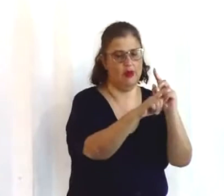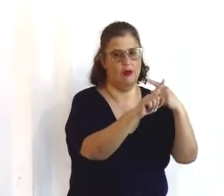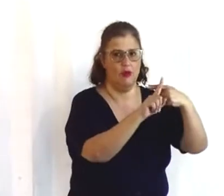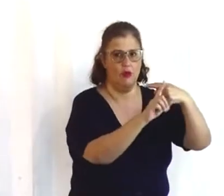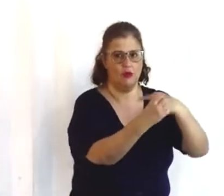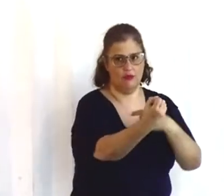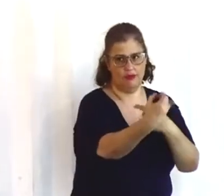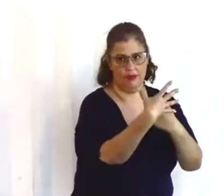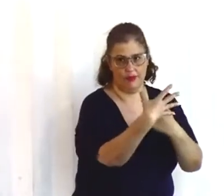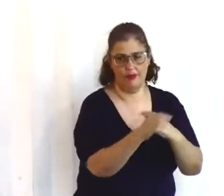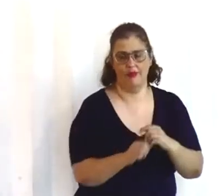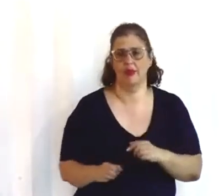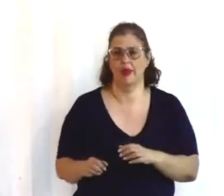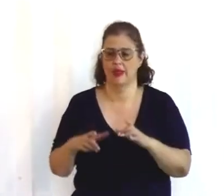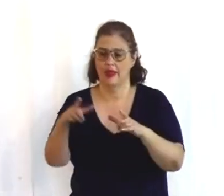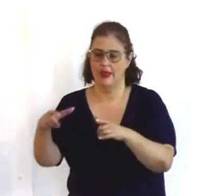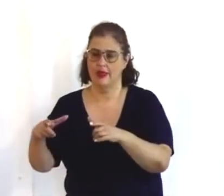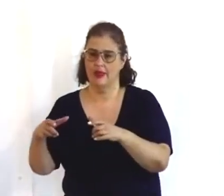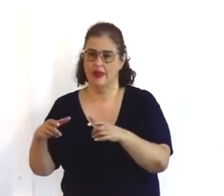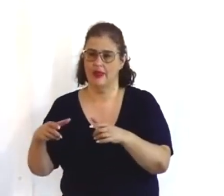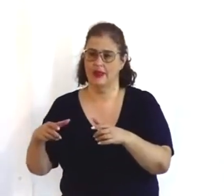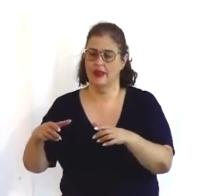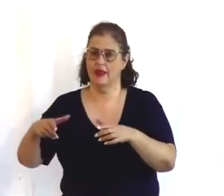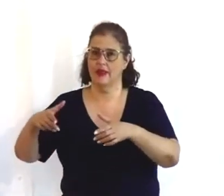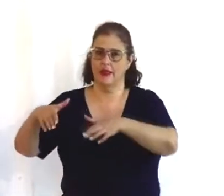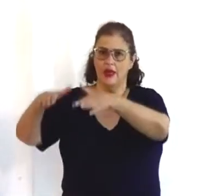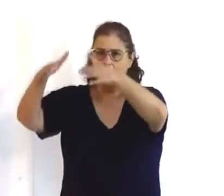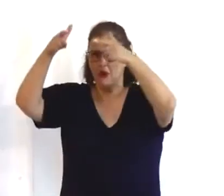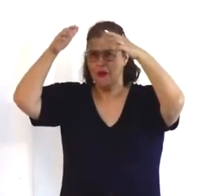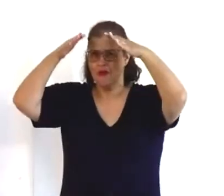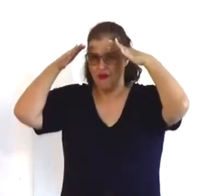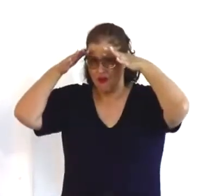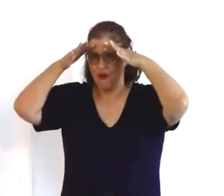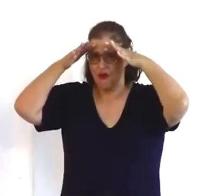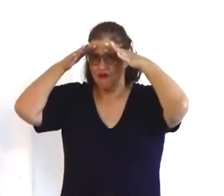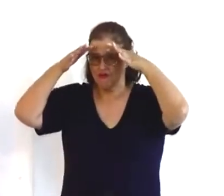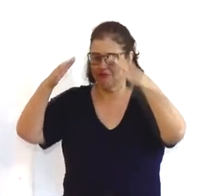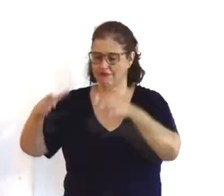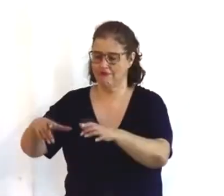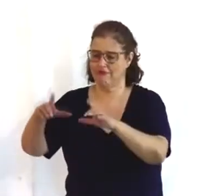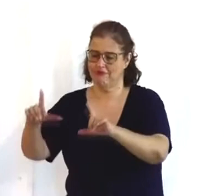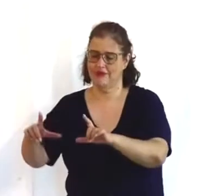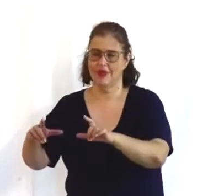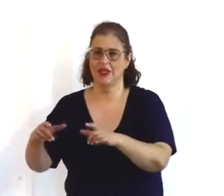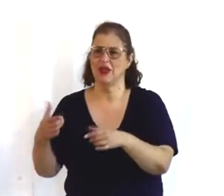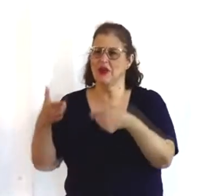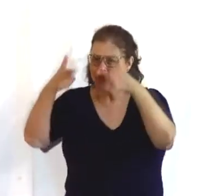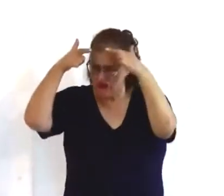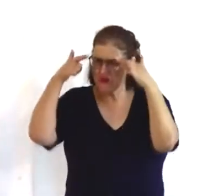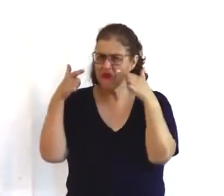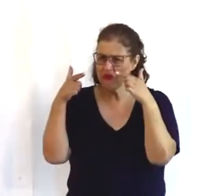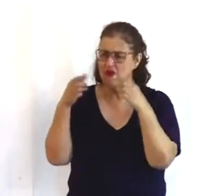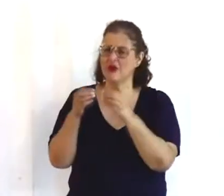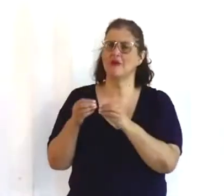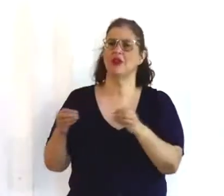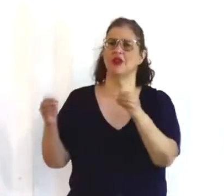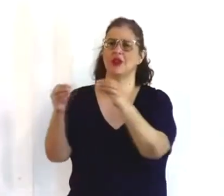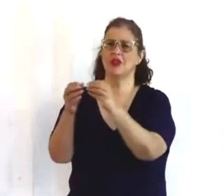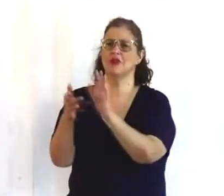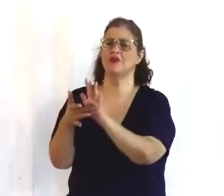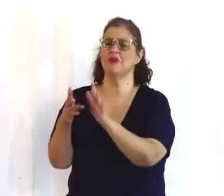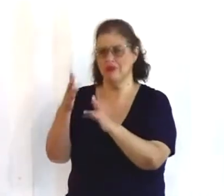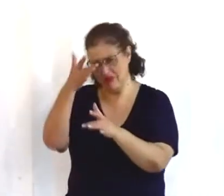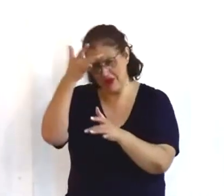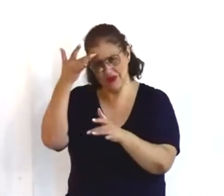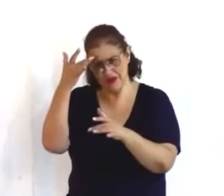uma coroa bem bonita, pensando assim naquele que realmente é digno de ter uma coroa assim, que é o nosso Senhor